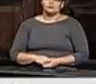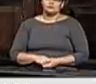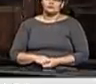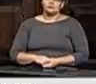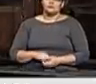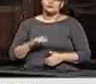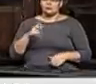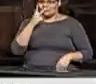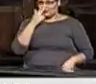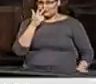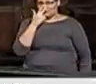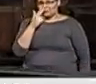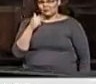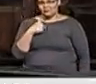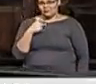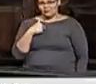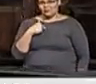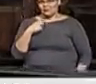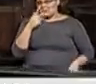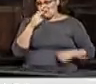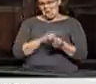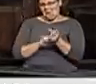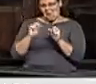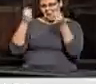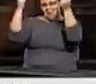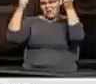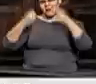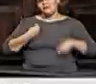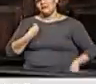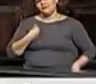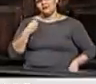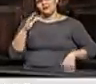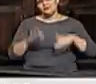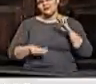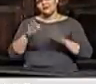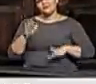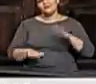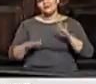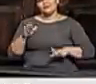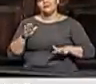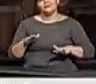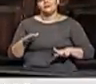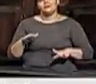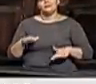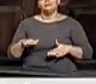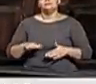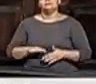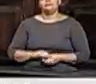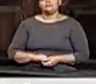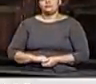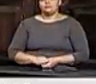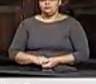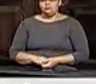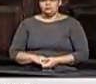E parece que eu sou muito revoltada da vida, mas às vezes eu sou mais ou menos calma.